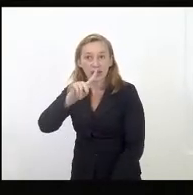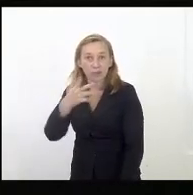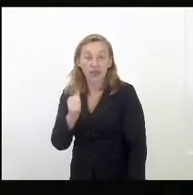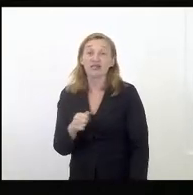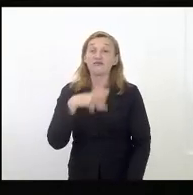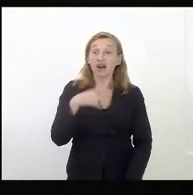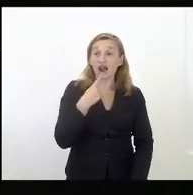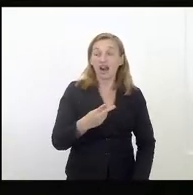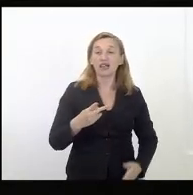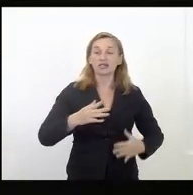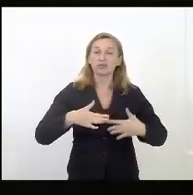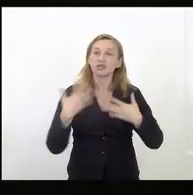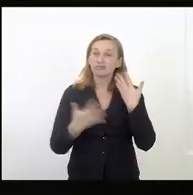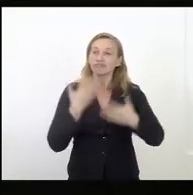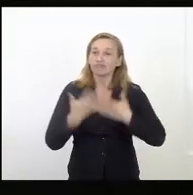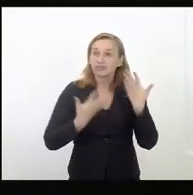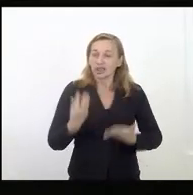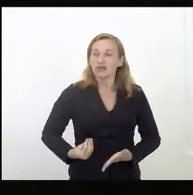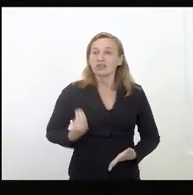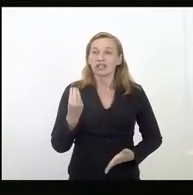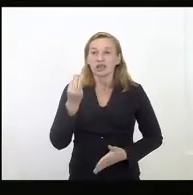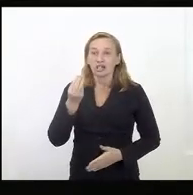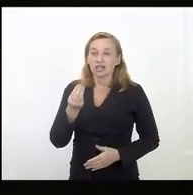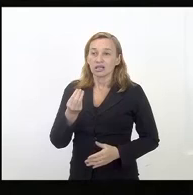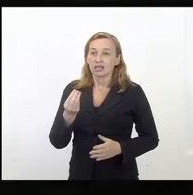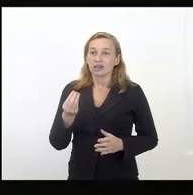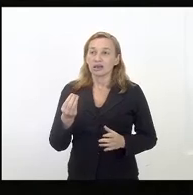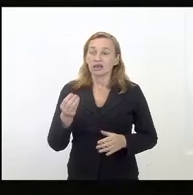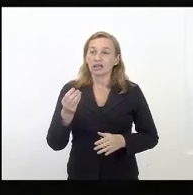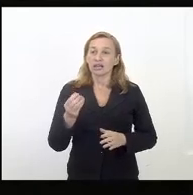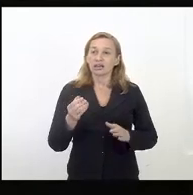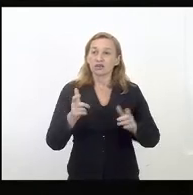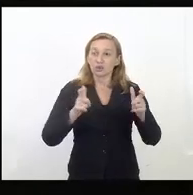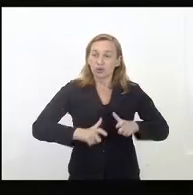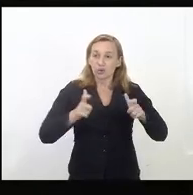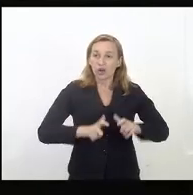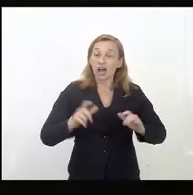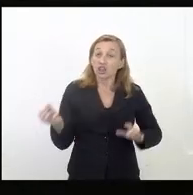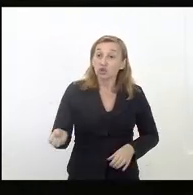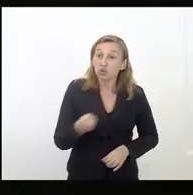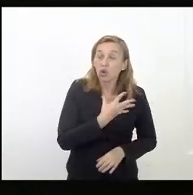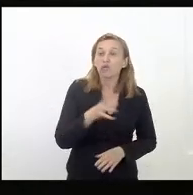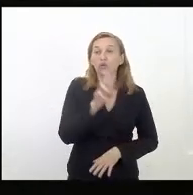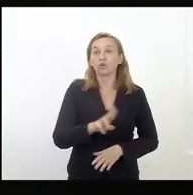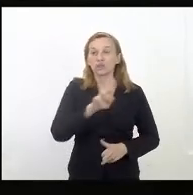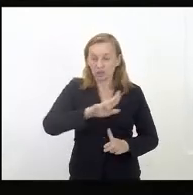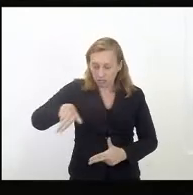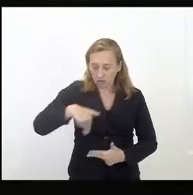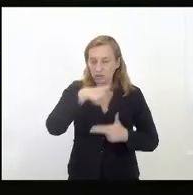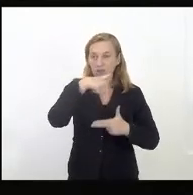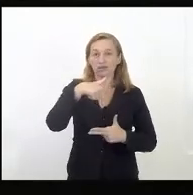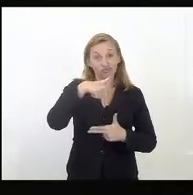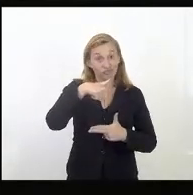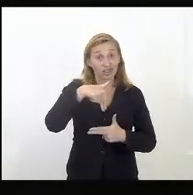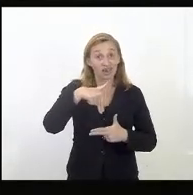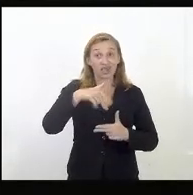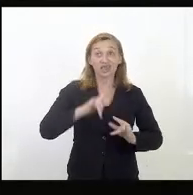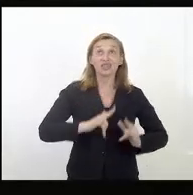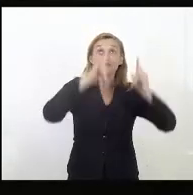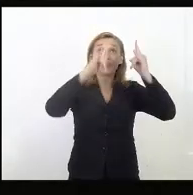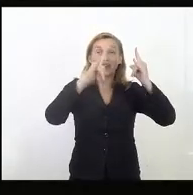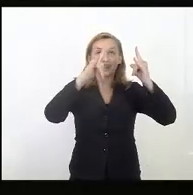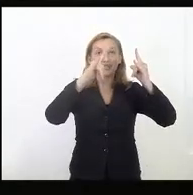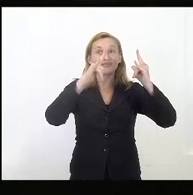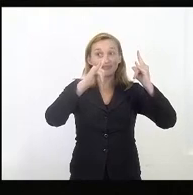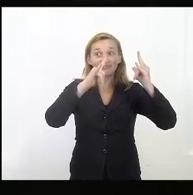de estar nesse plenário novo aqui da Assembleia Legislativa utilizando esse Parlamento utilizando esse prédio que era